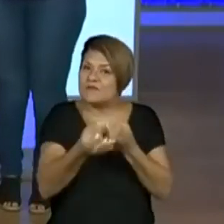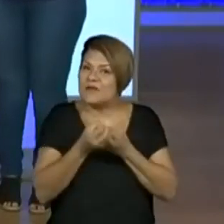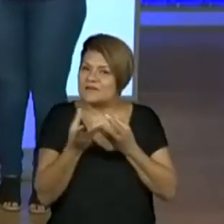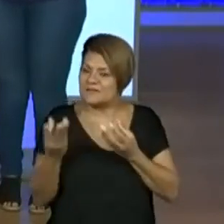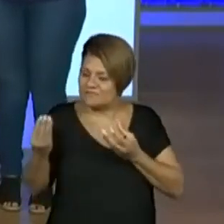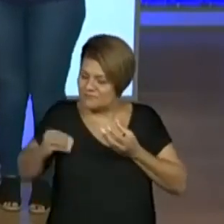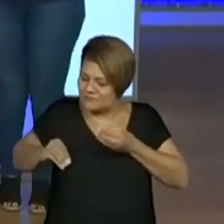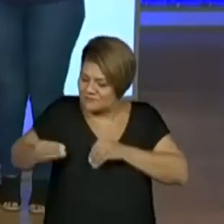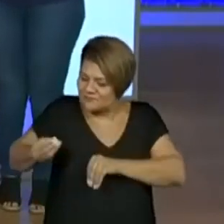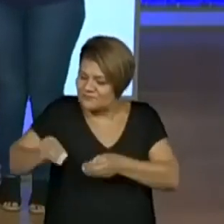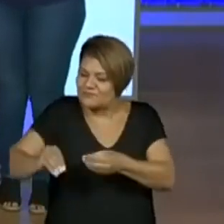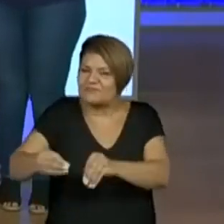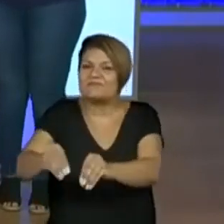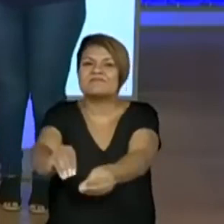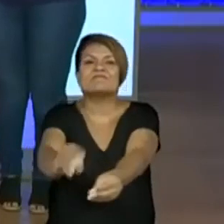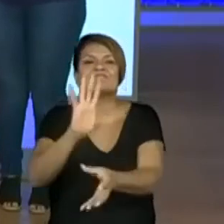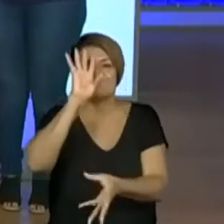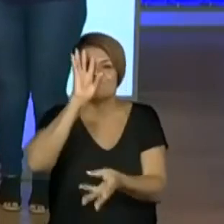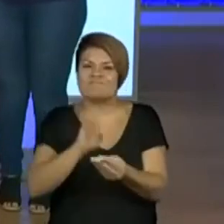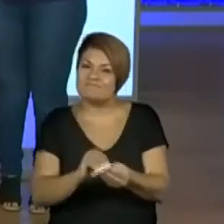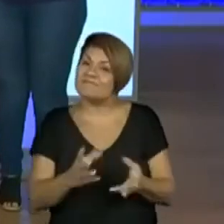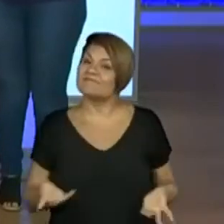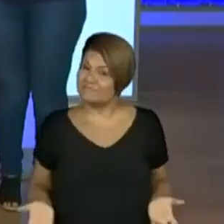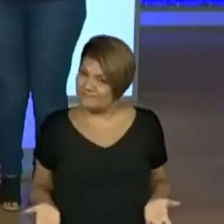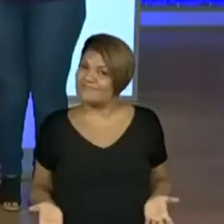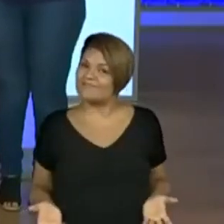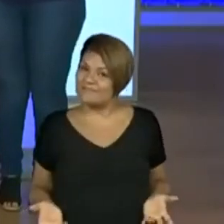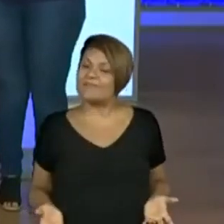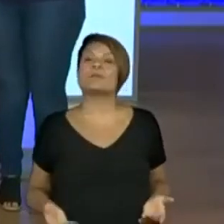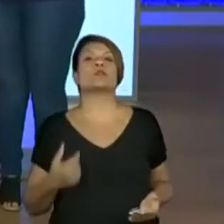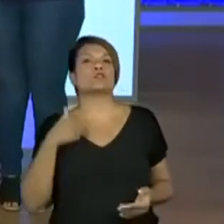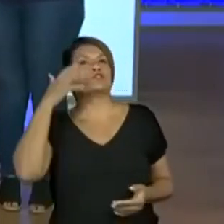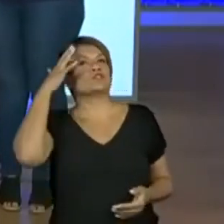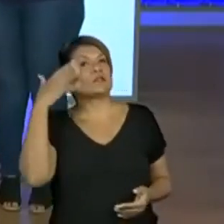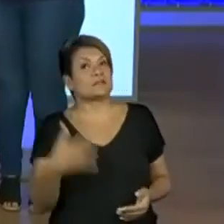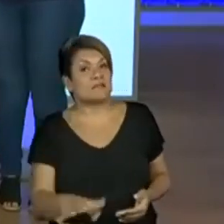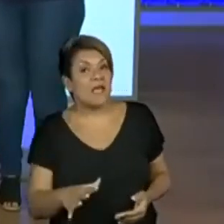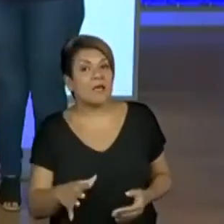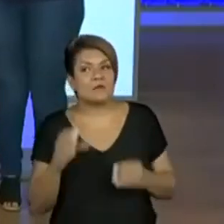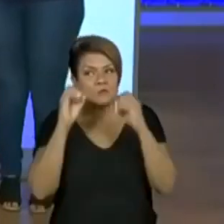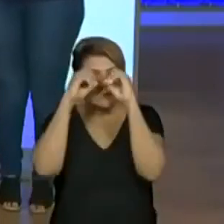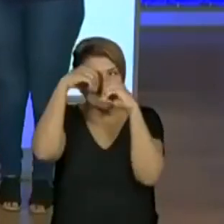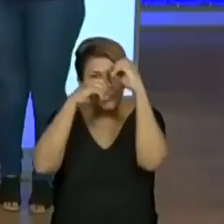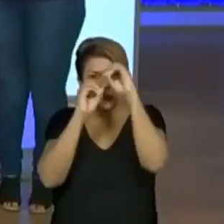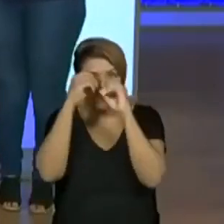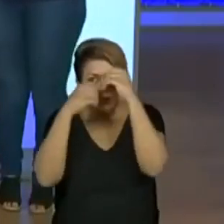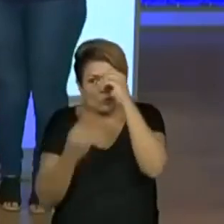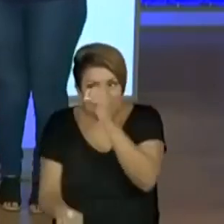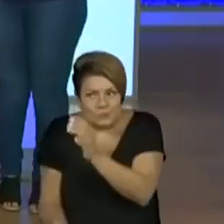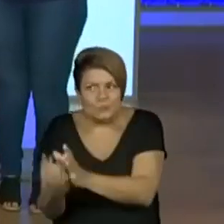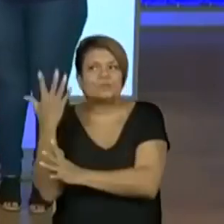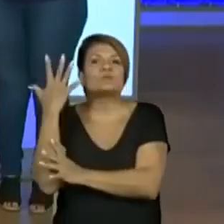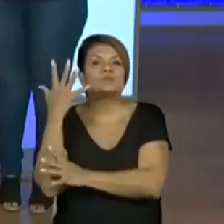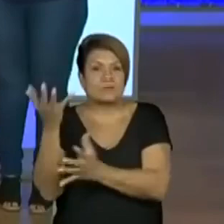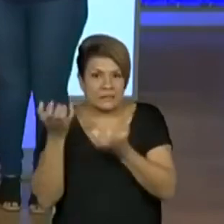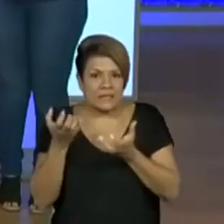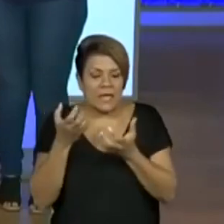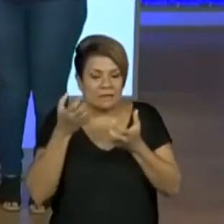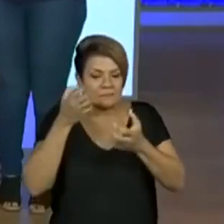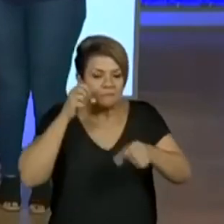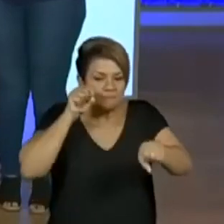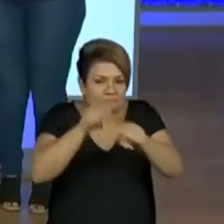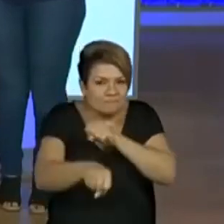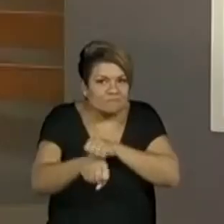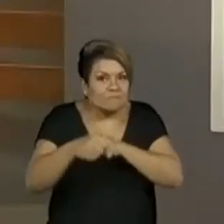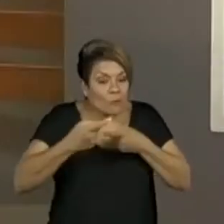Vão trazendo informações. Já sabemos que o noturno apareceu e quer prejudicar o lago. E vai fazendo